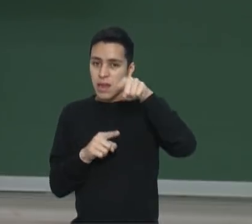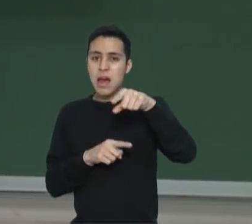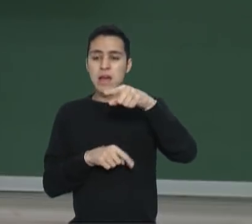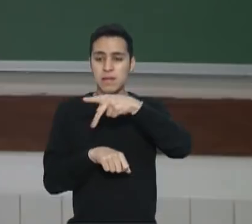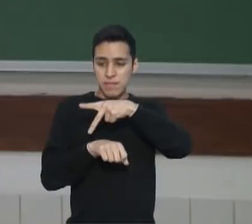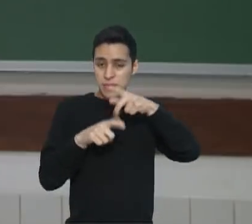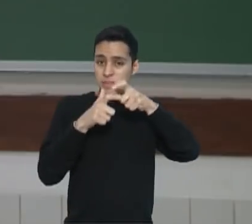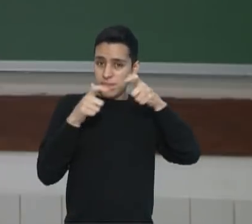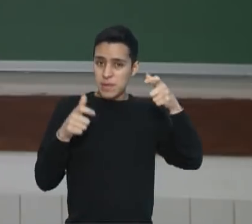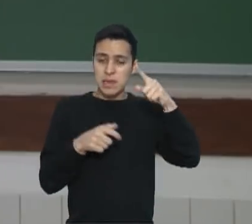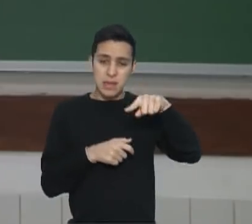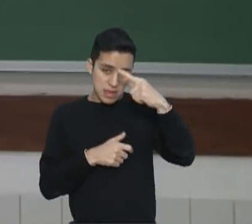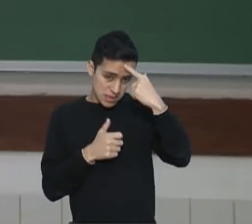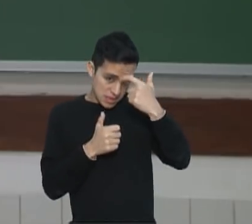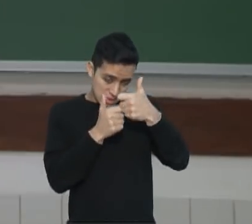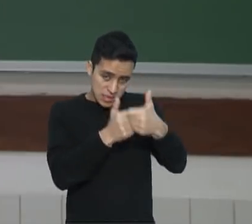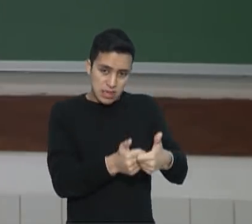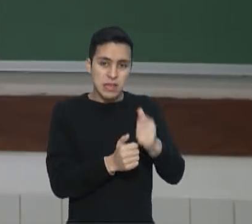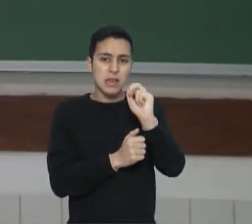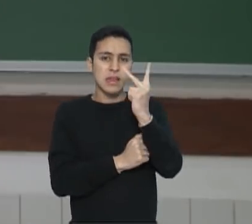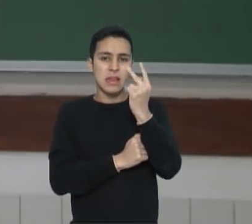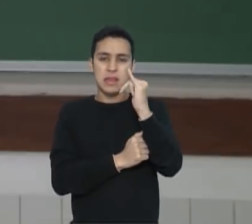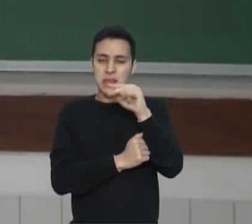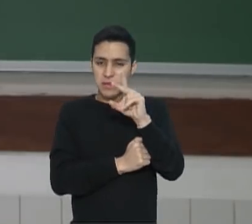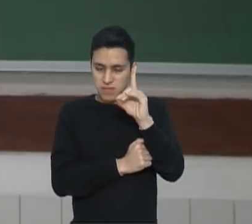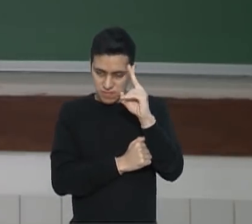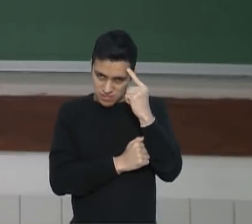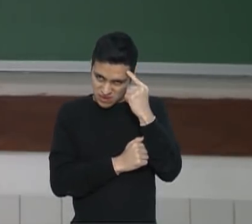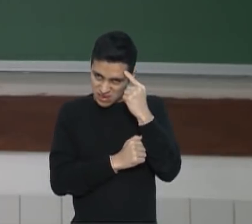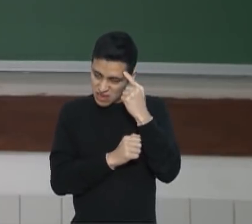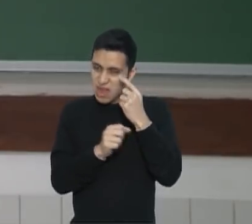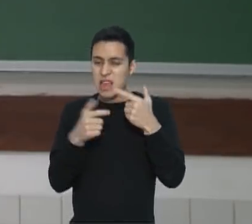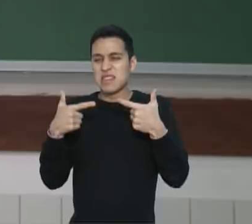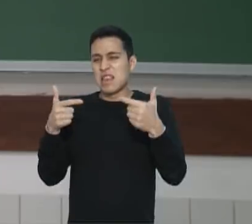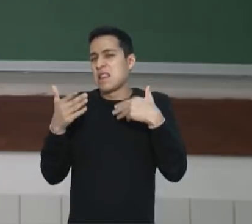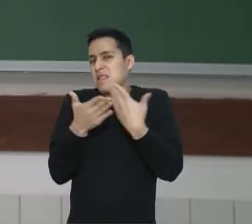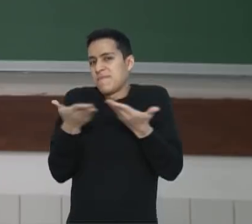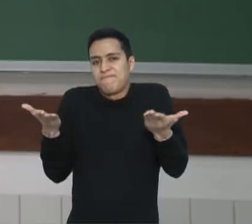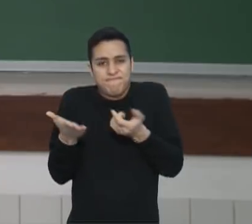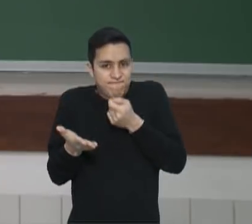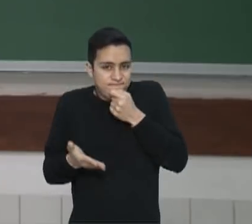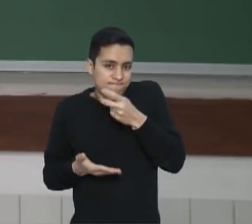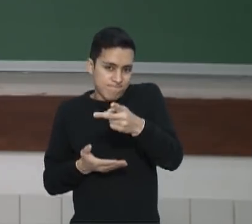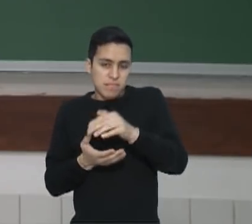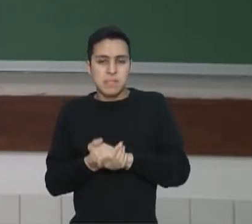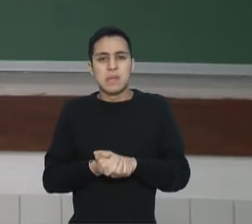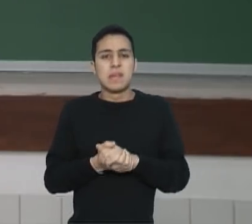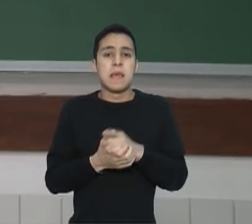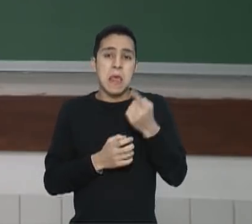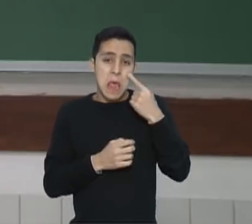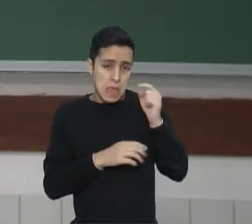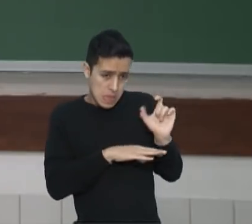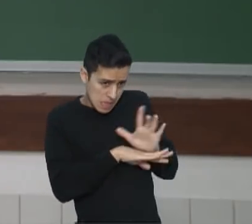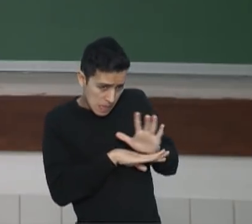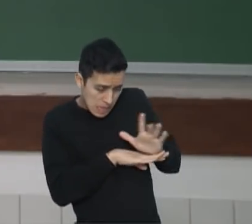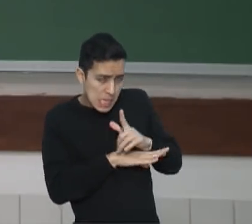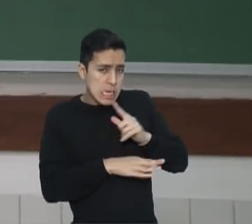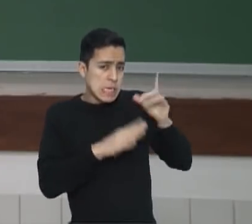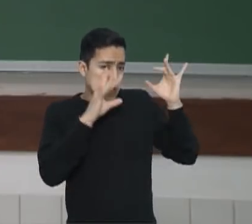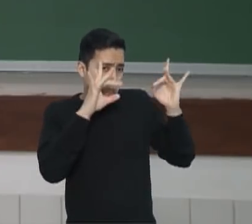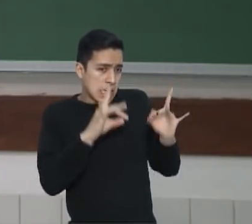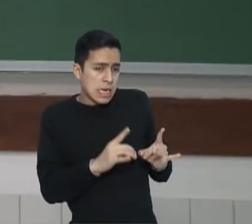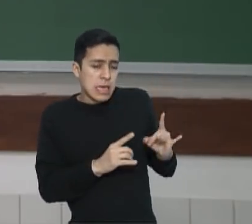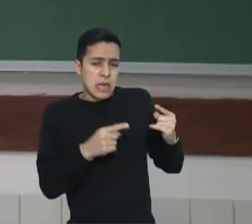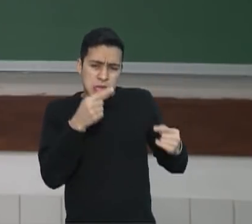de maioria hindu. Essas guerras religiosas duram até os nossos dias, infelizmente. Um filme que traz